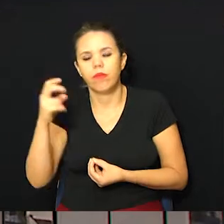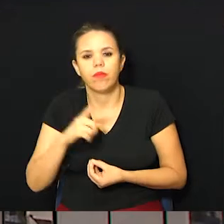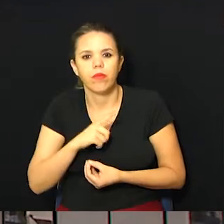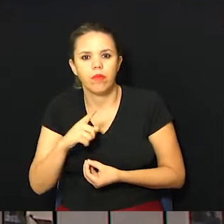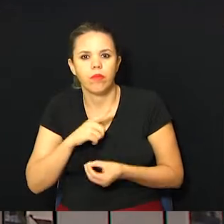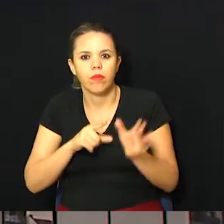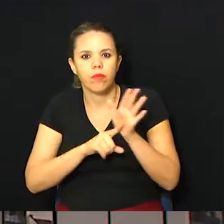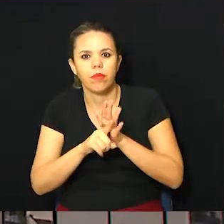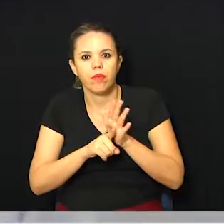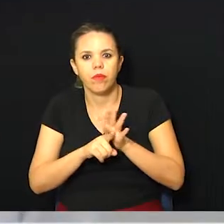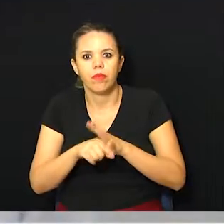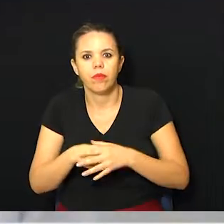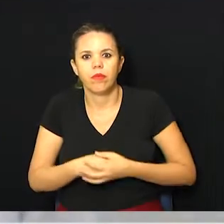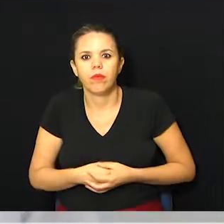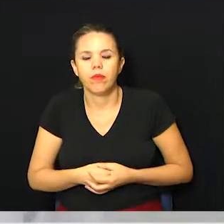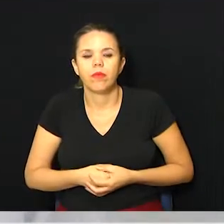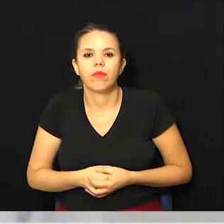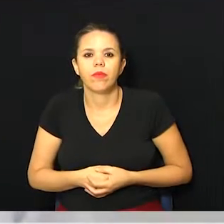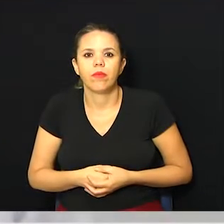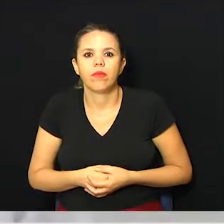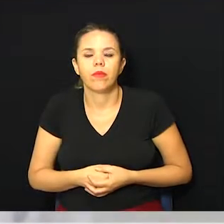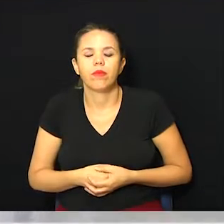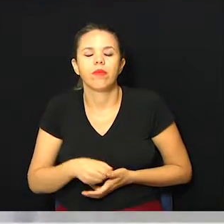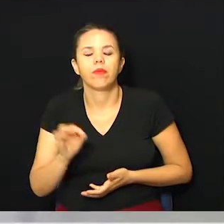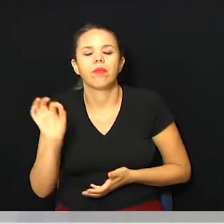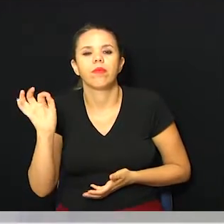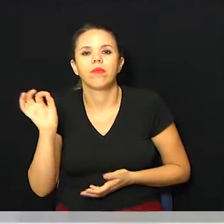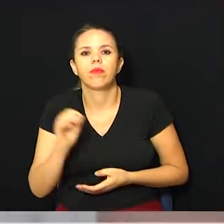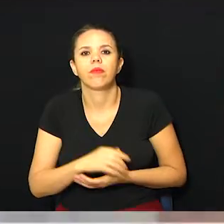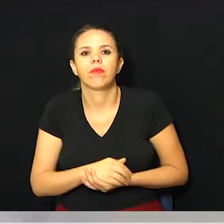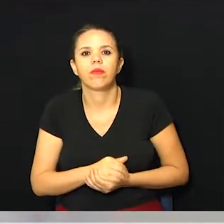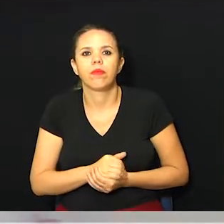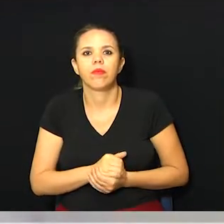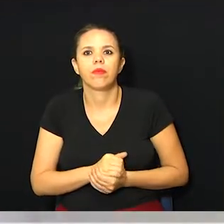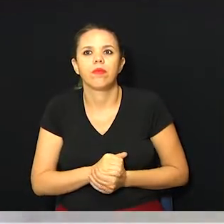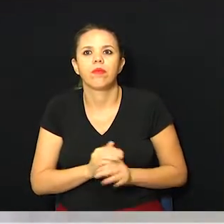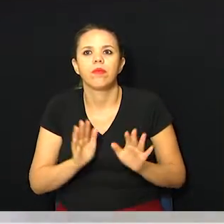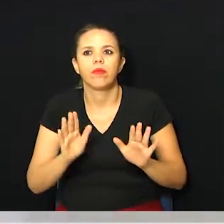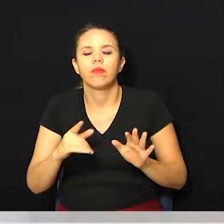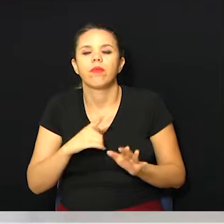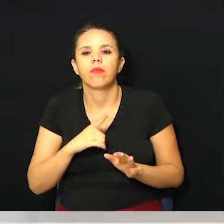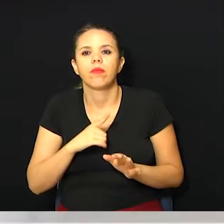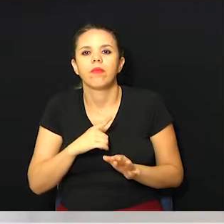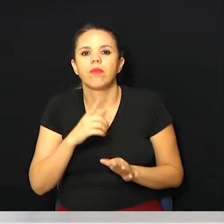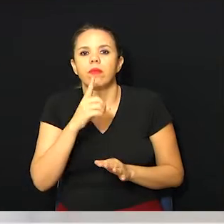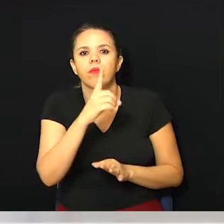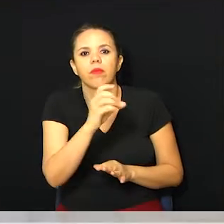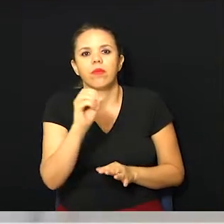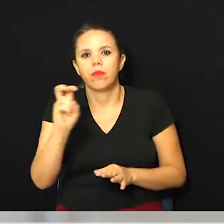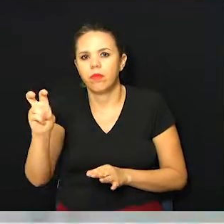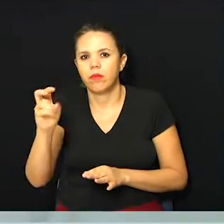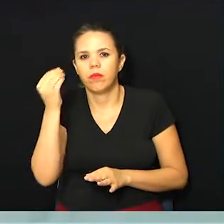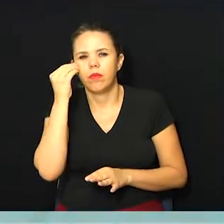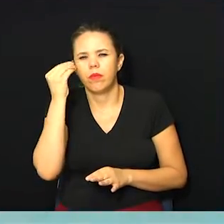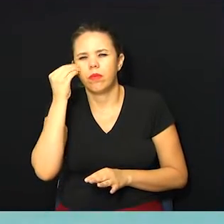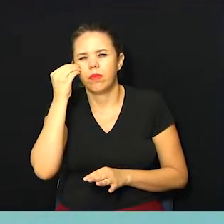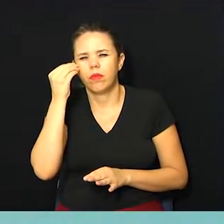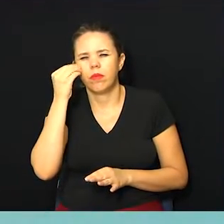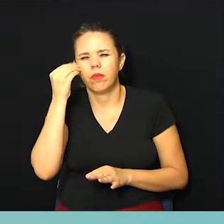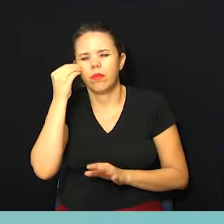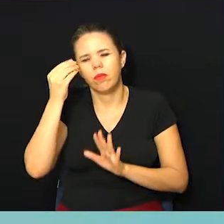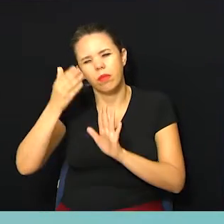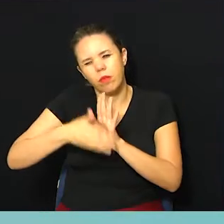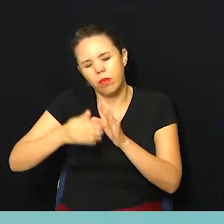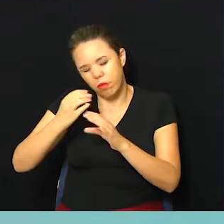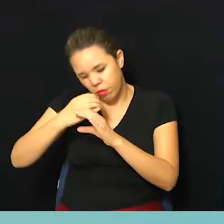que vocês buscavam? Exatamente. Mais especificamente, nós tínhamos 105 amostras, né, coletadas